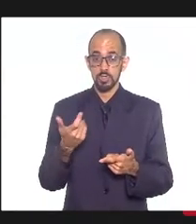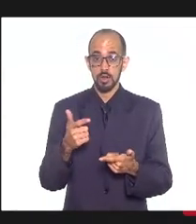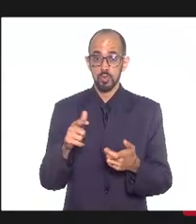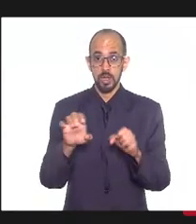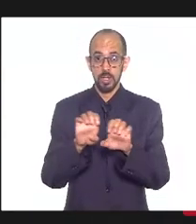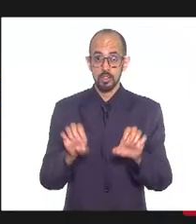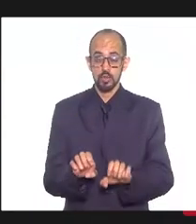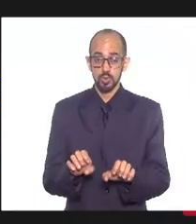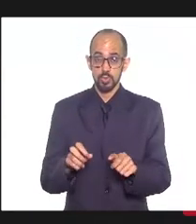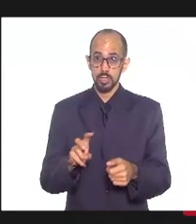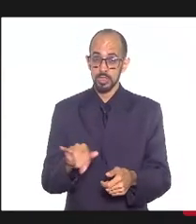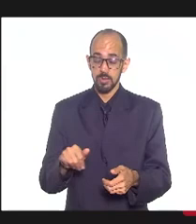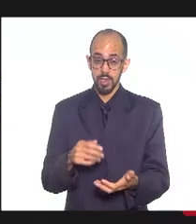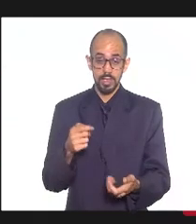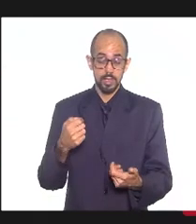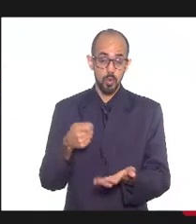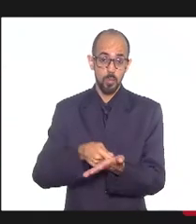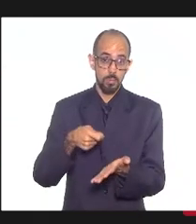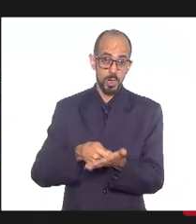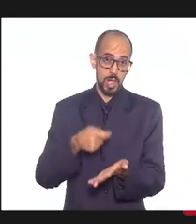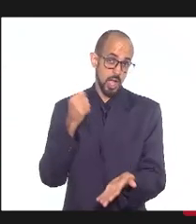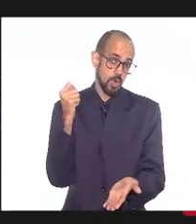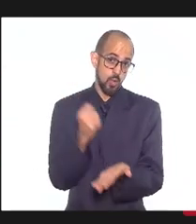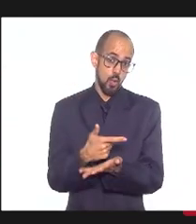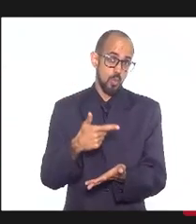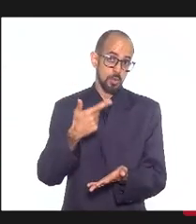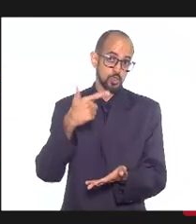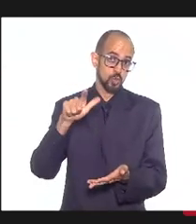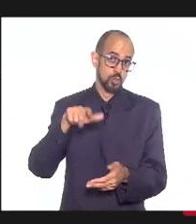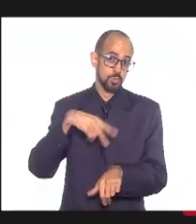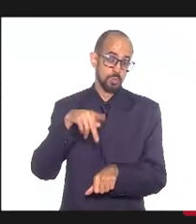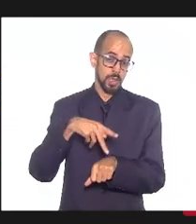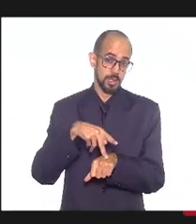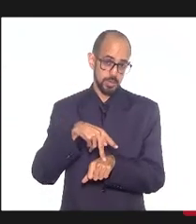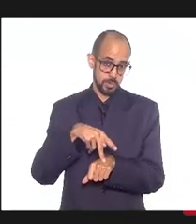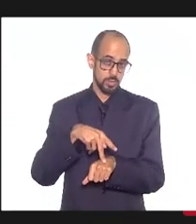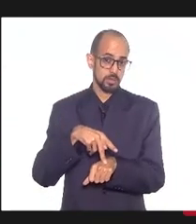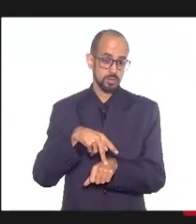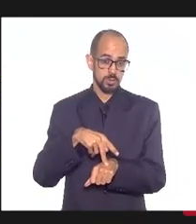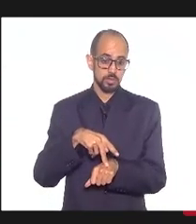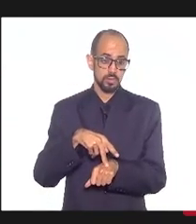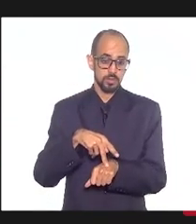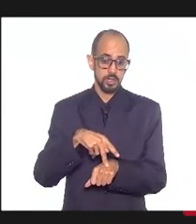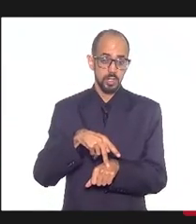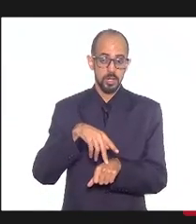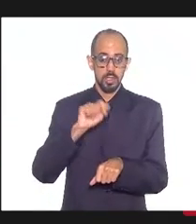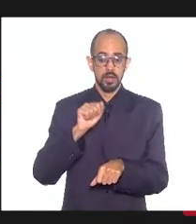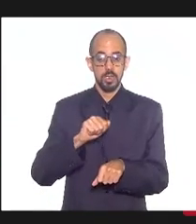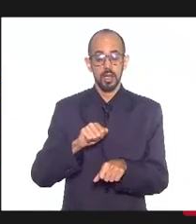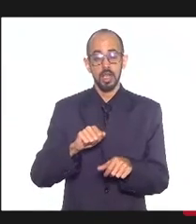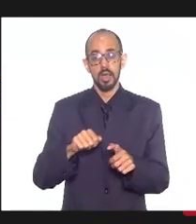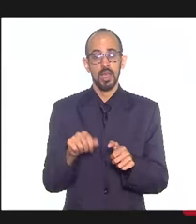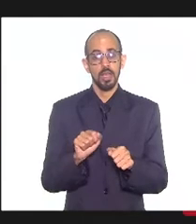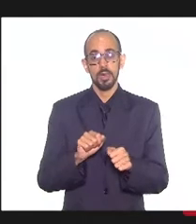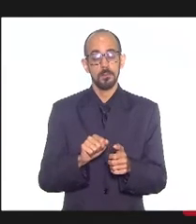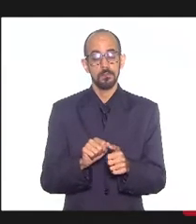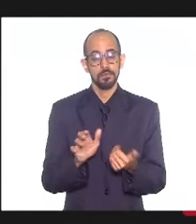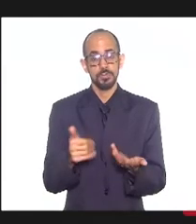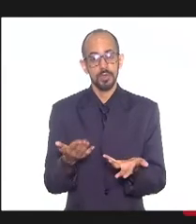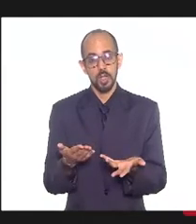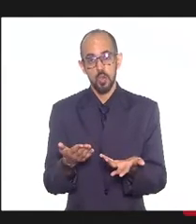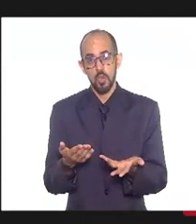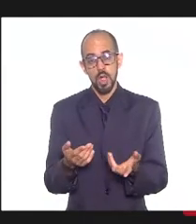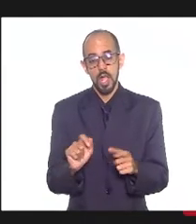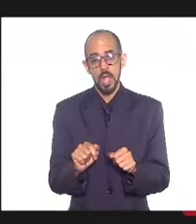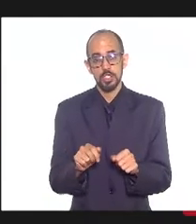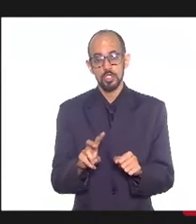vai induzir a importação de gás liquefeito, GNL, trazido de outros países, ou seja, nós vamos ficar na contradição